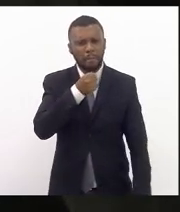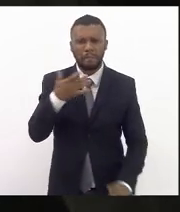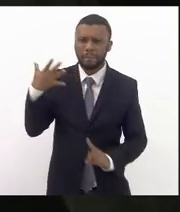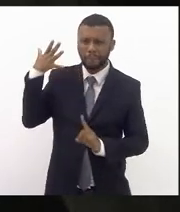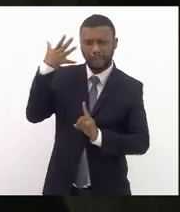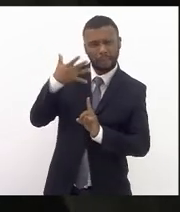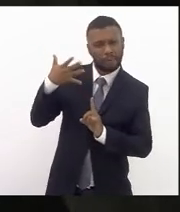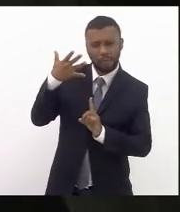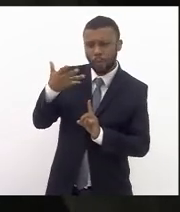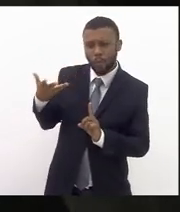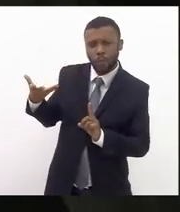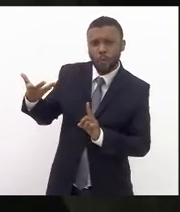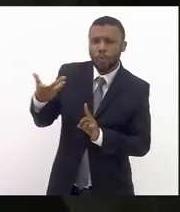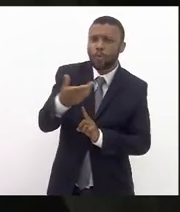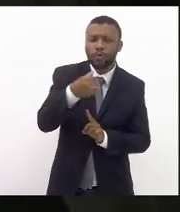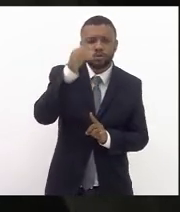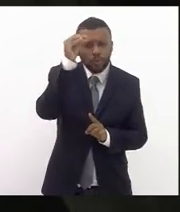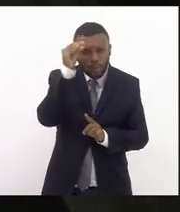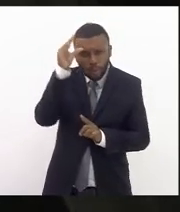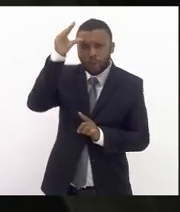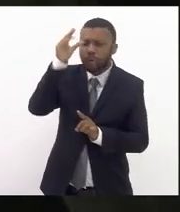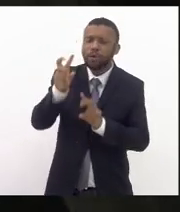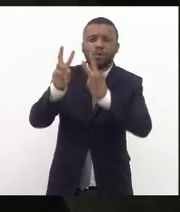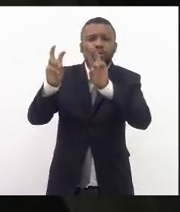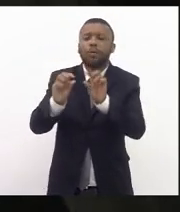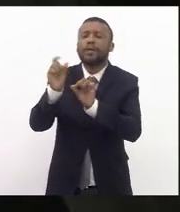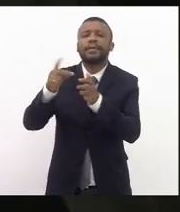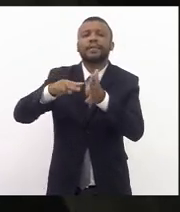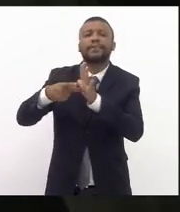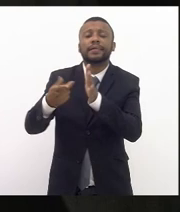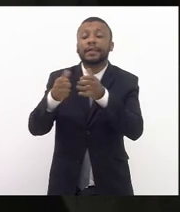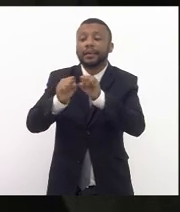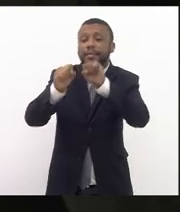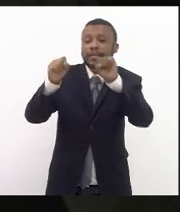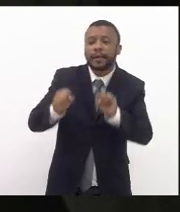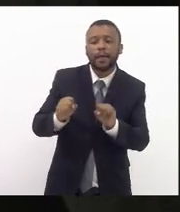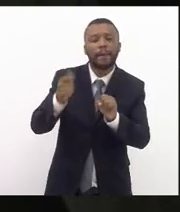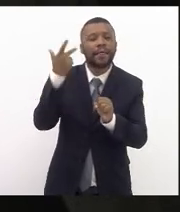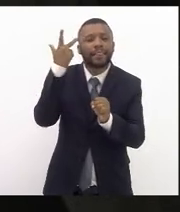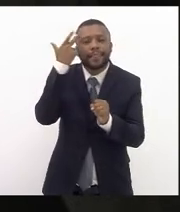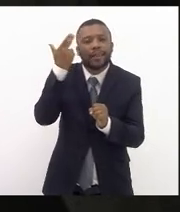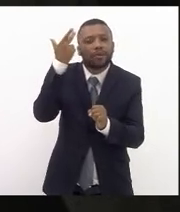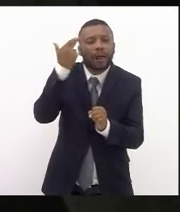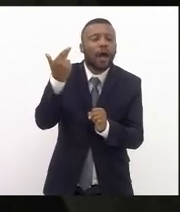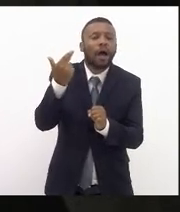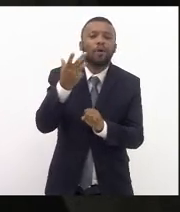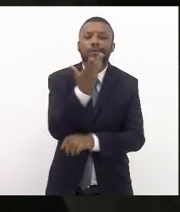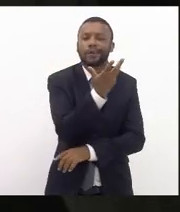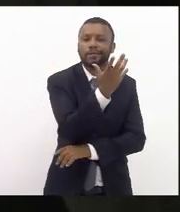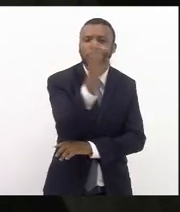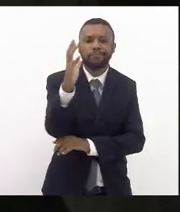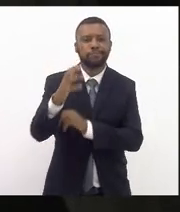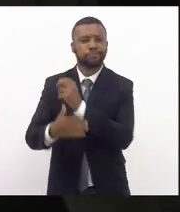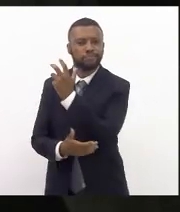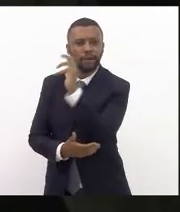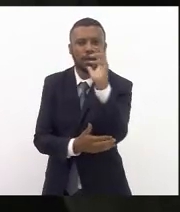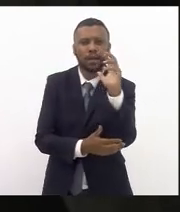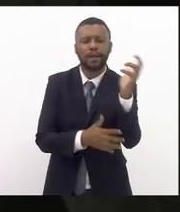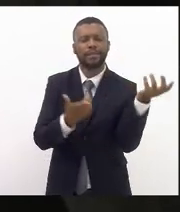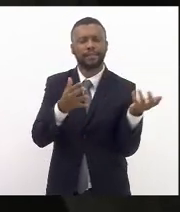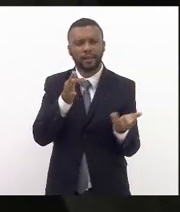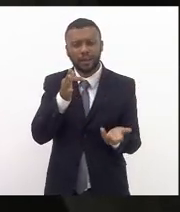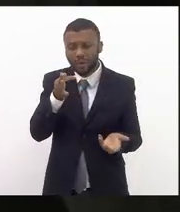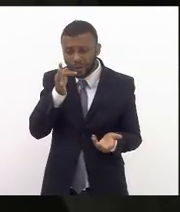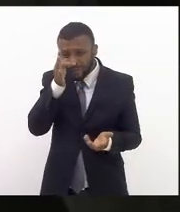de conhecimento sobre o que é aquele ecossistema da Baía de Sepetiba, o que é aquela fauna, o que é aquela flora. Então, quero aqui